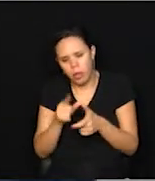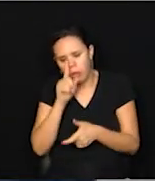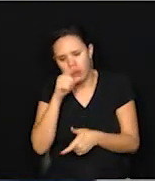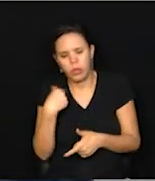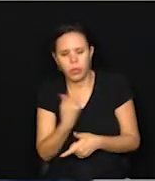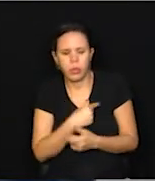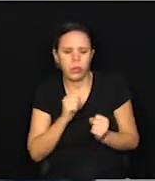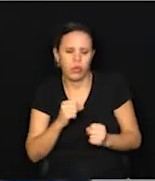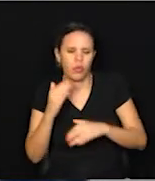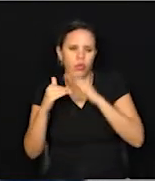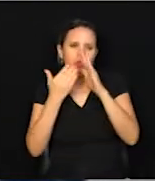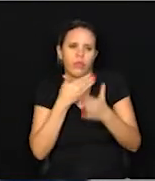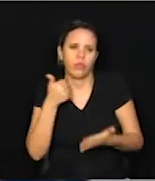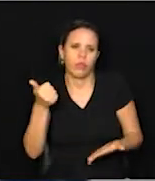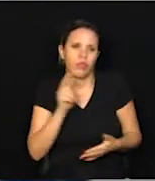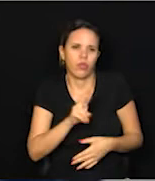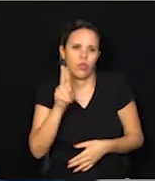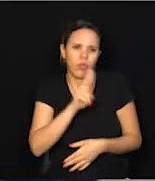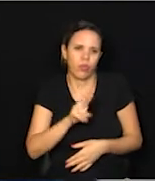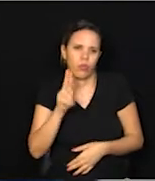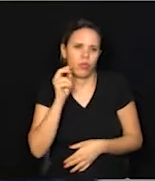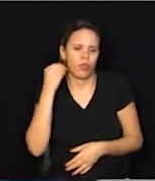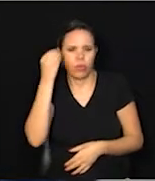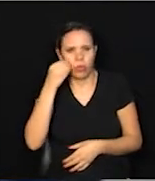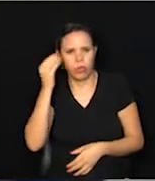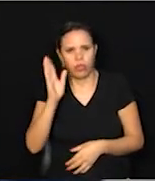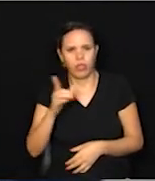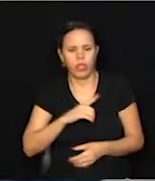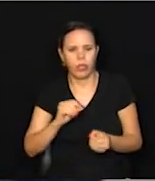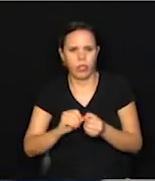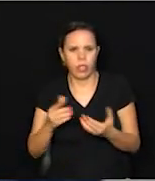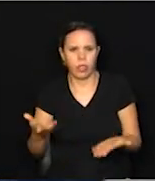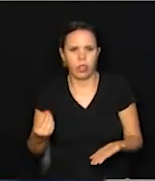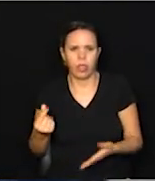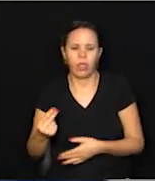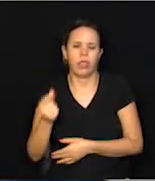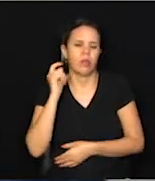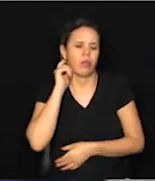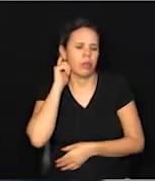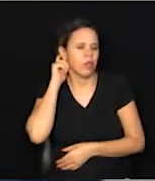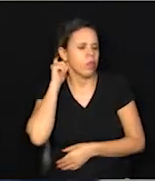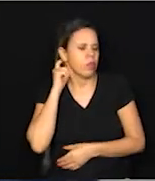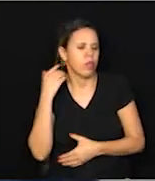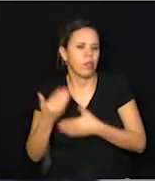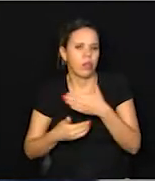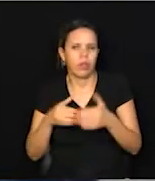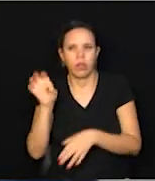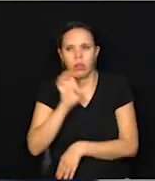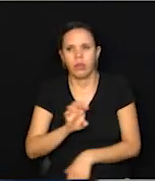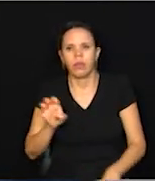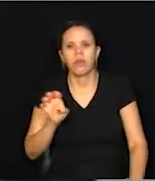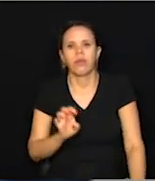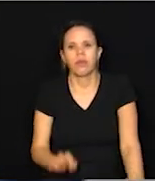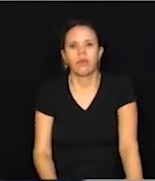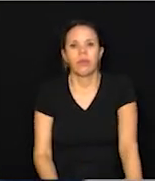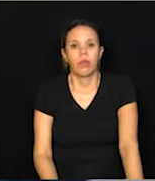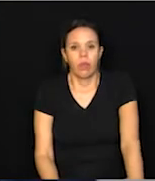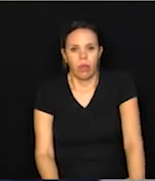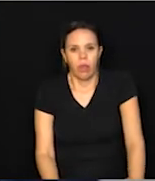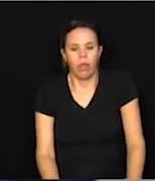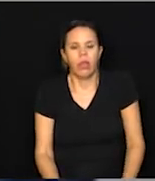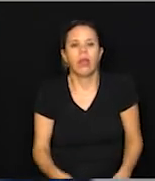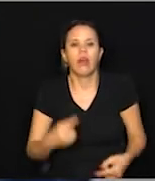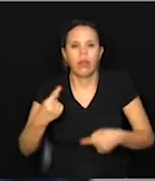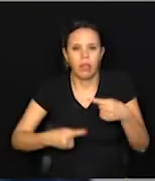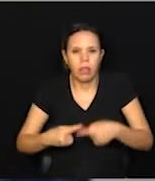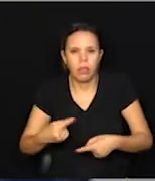gente pode avançar usando a experiência de quem já está fazendo isso há algum tempo, que é muito frequente na Europa. Vai dar discussão? Vai,